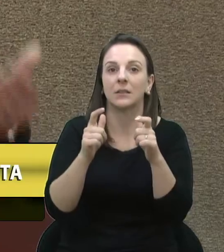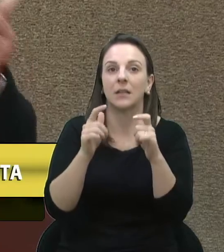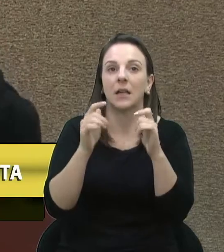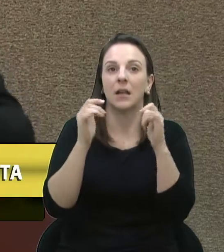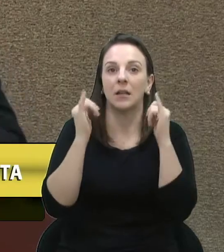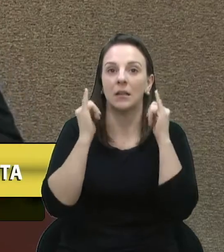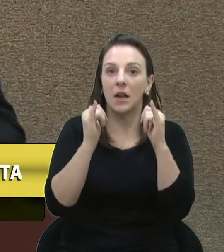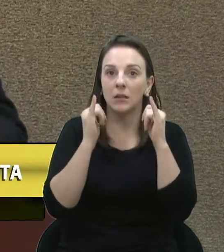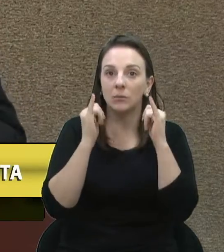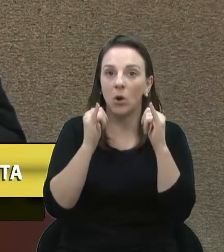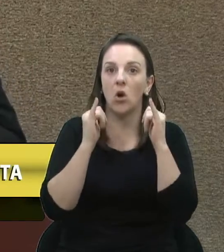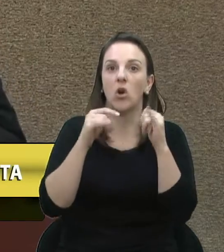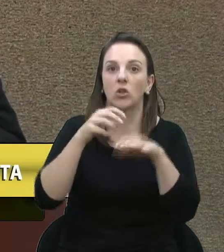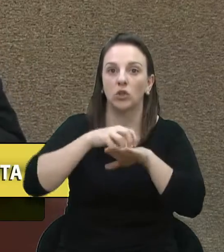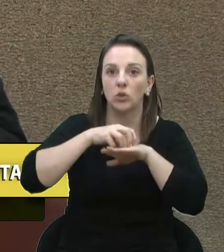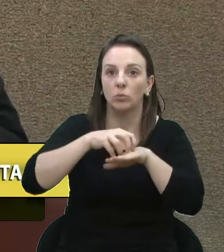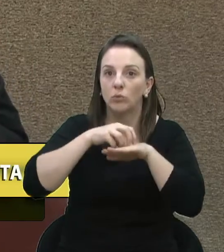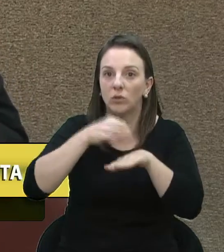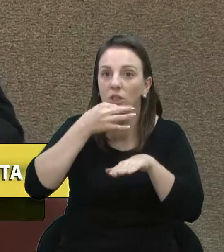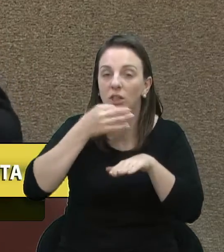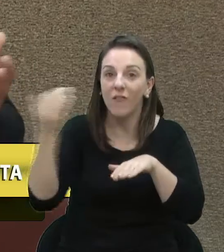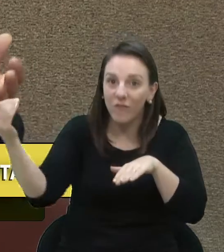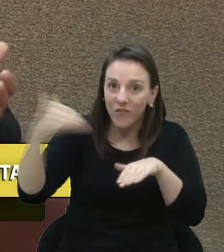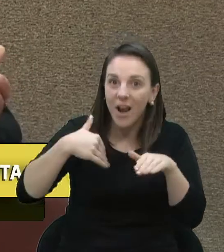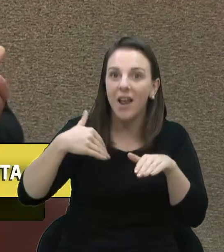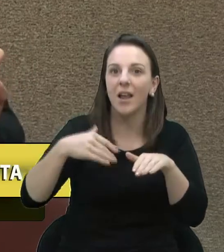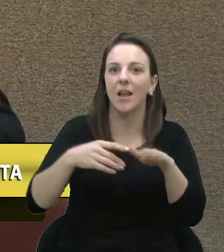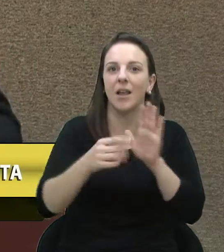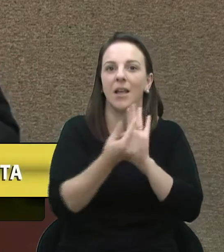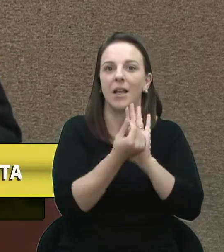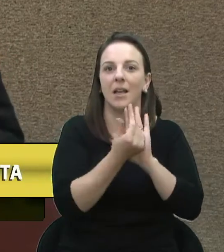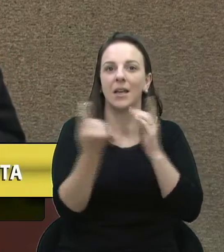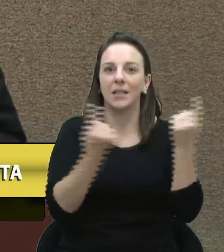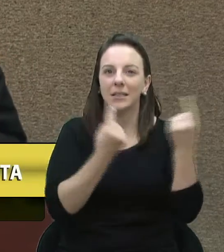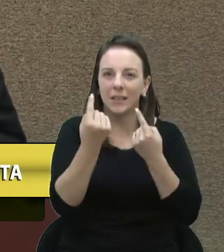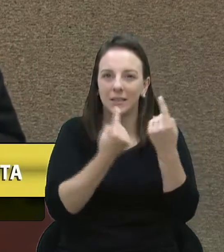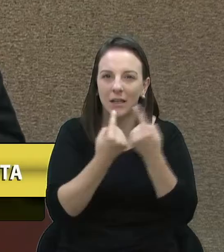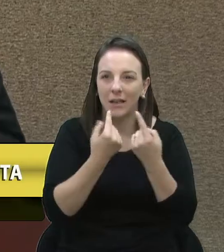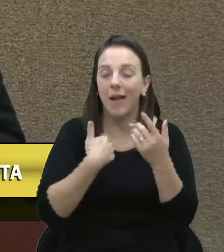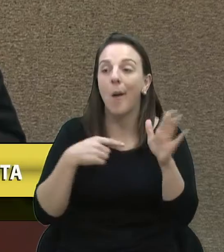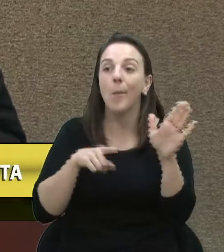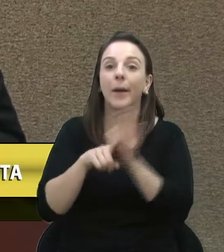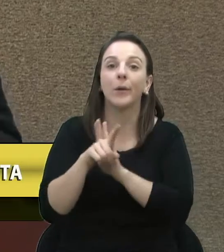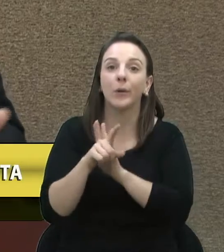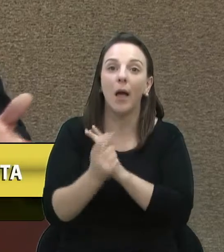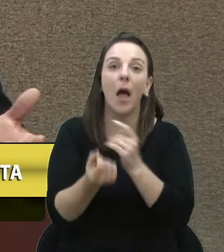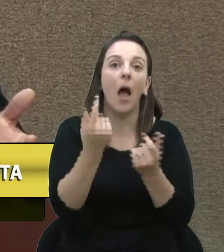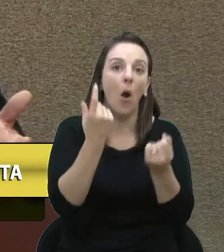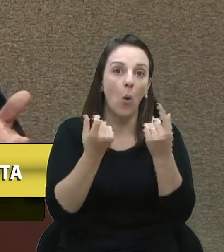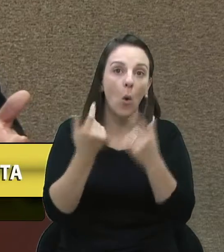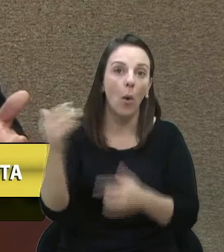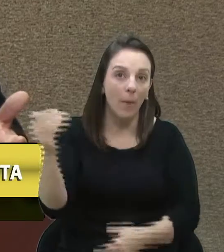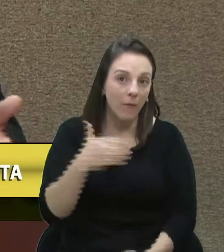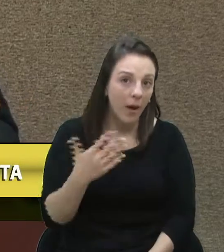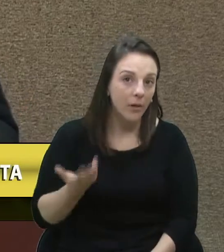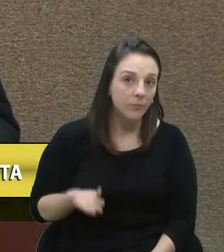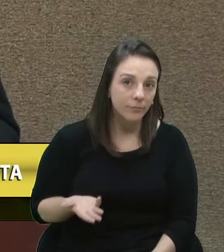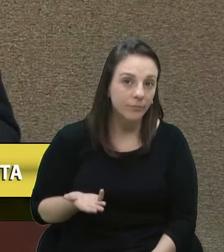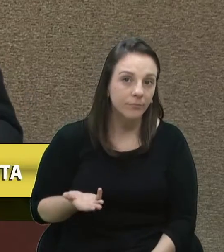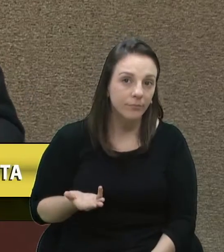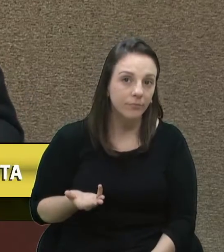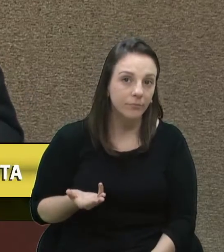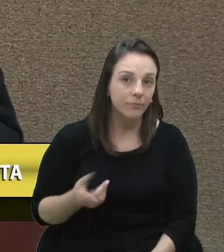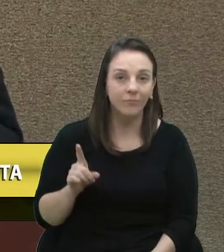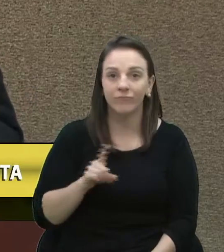viessem participar da licitação. E aí eu pergunto, veio alguma? Não veio. A única